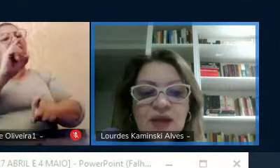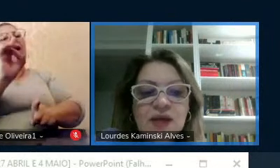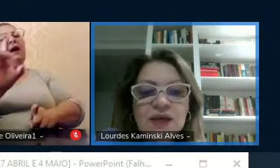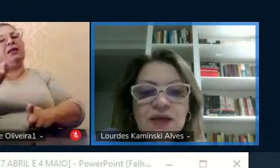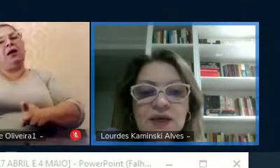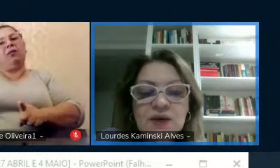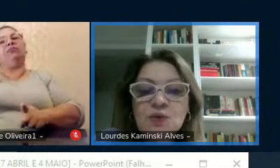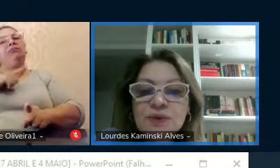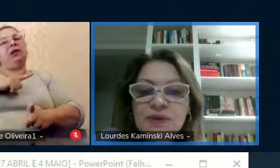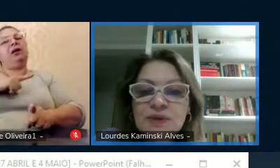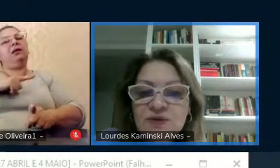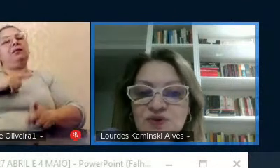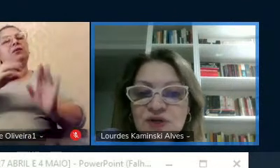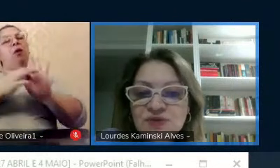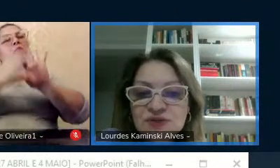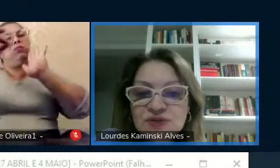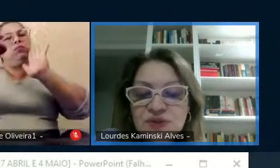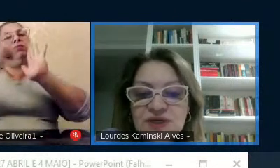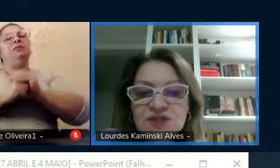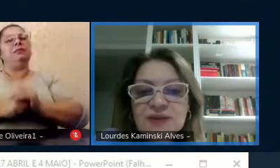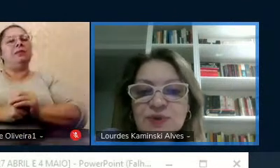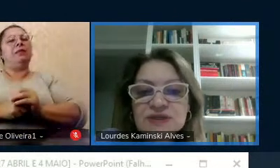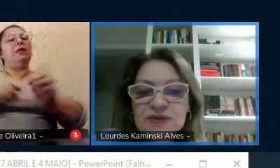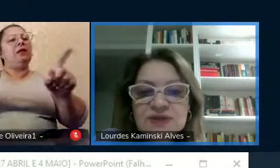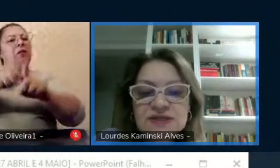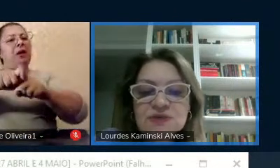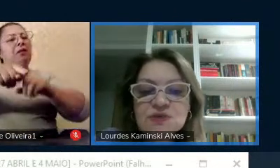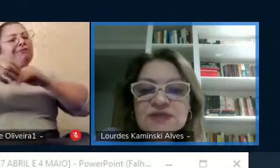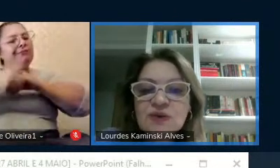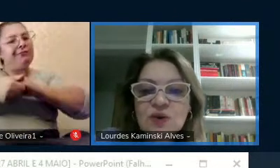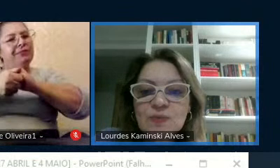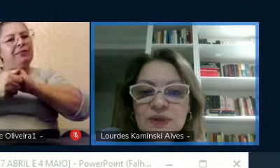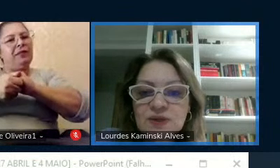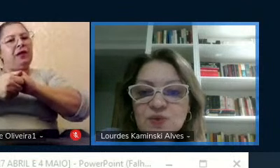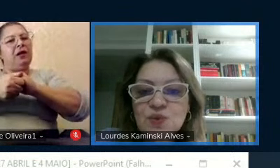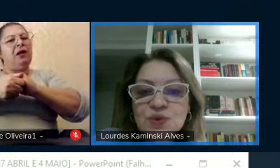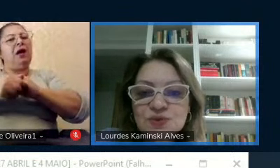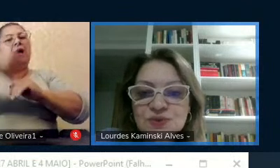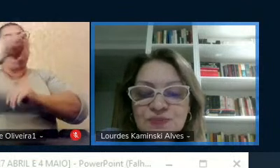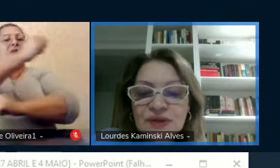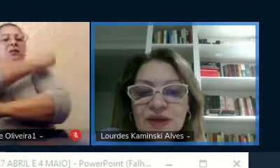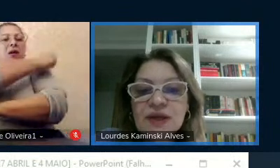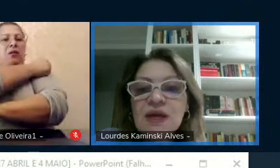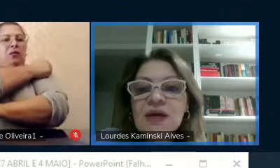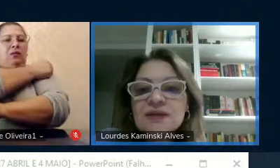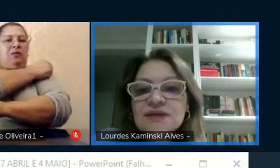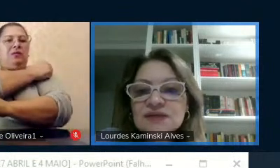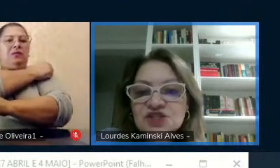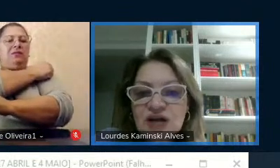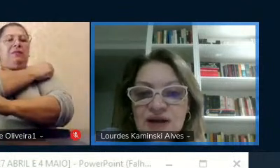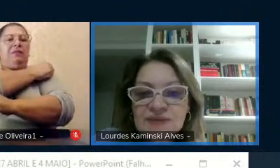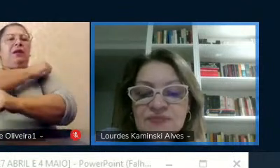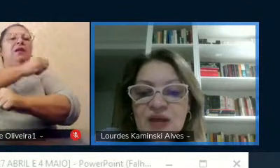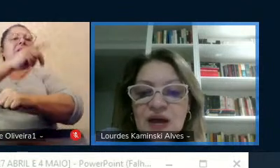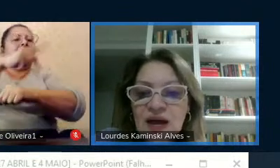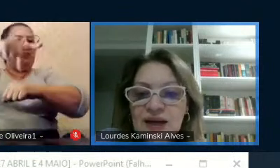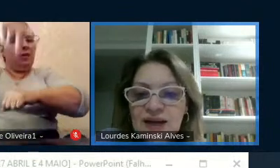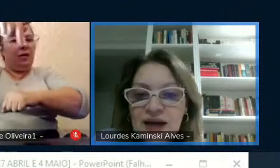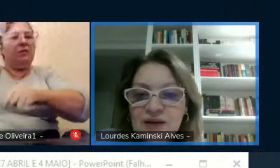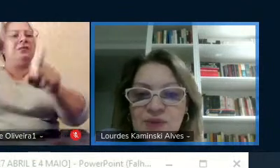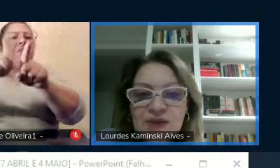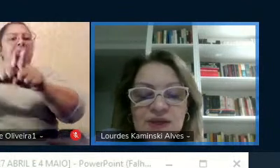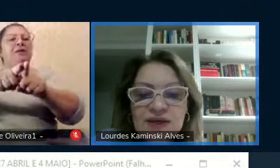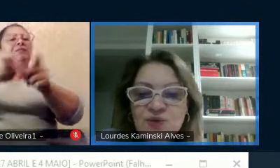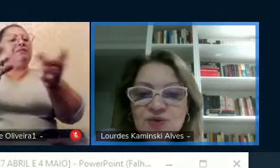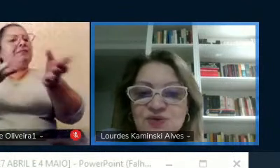contribuições. E cumprimentar os nossos estudantes da pós-graduação que estão acompanhando o curso, né? E desejar